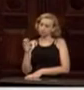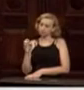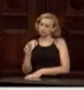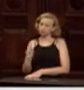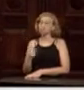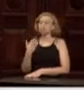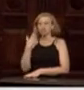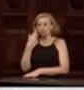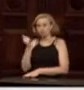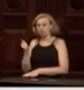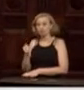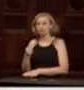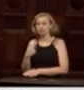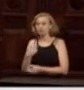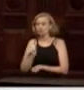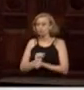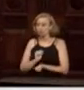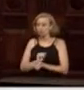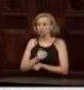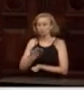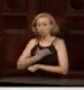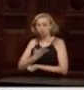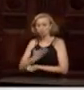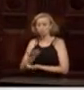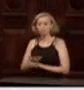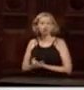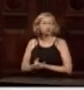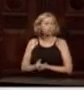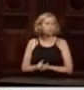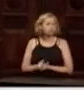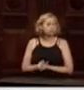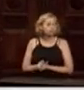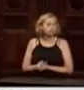Espero que os nossos colegas,